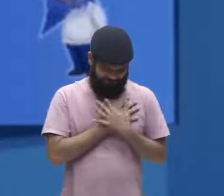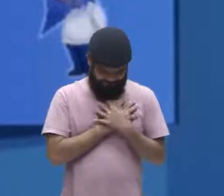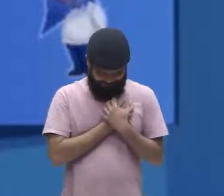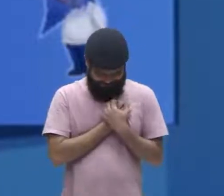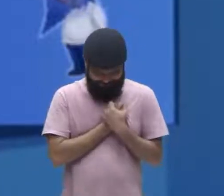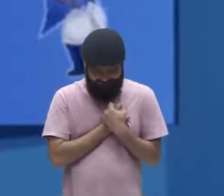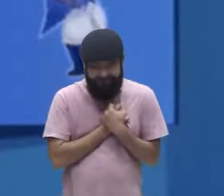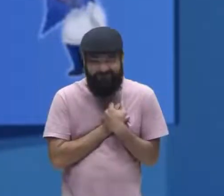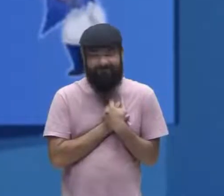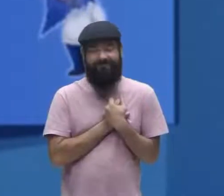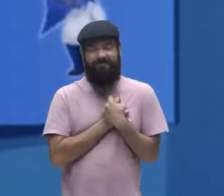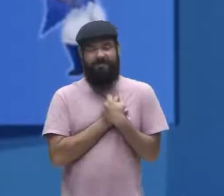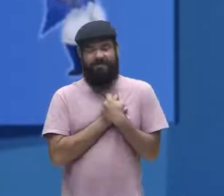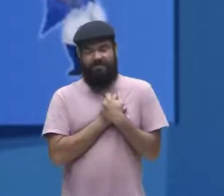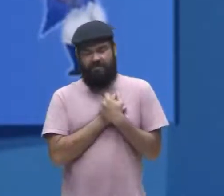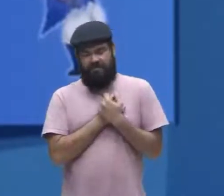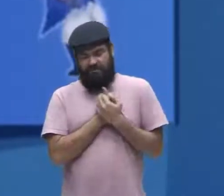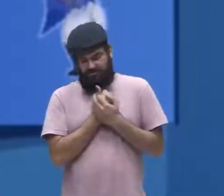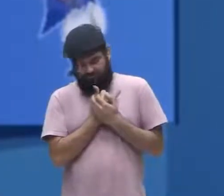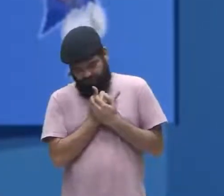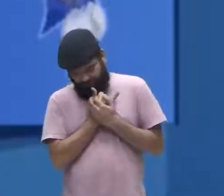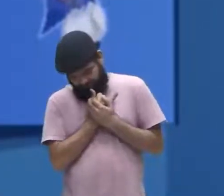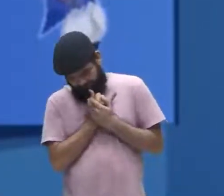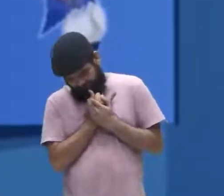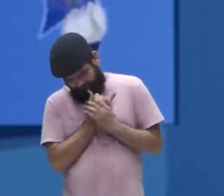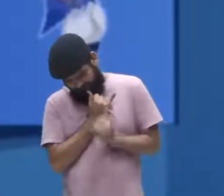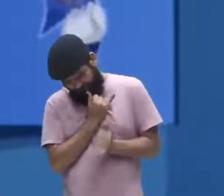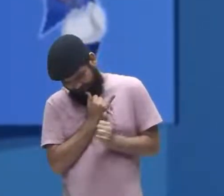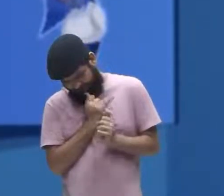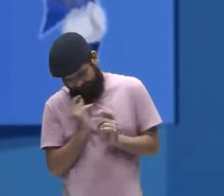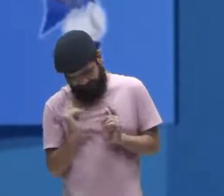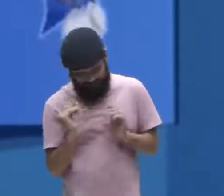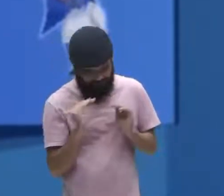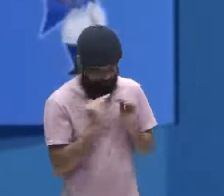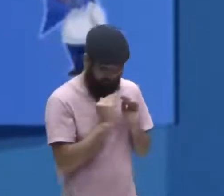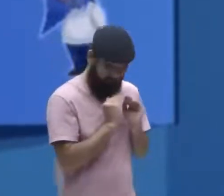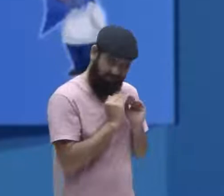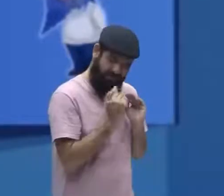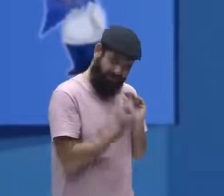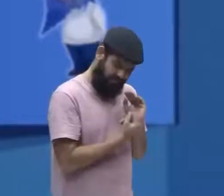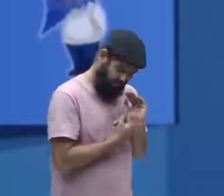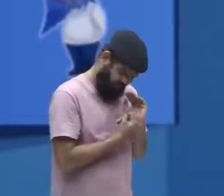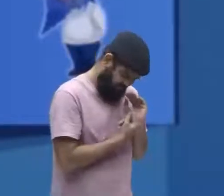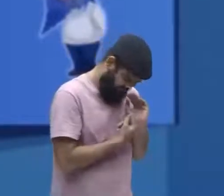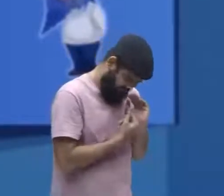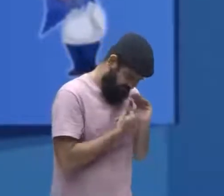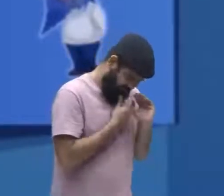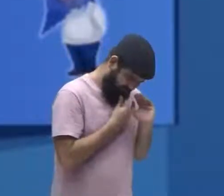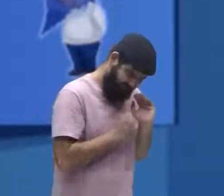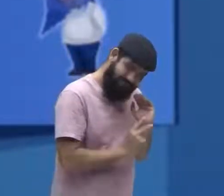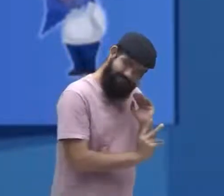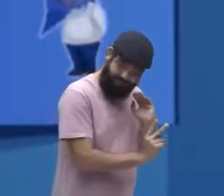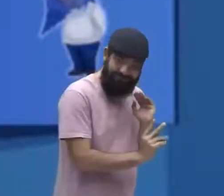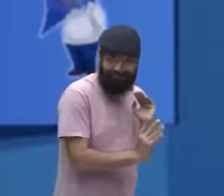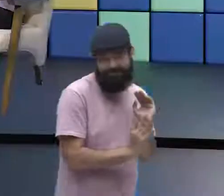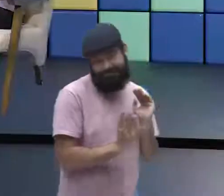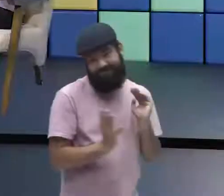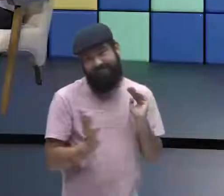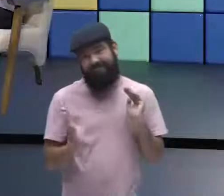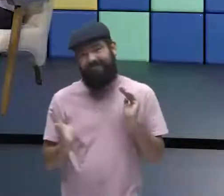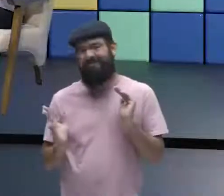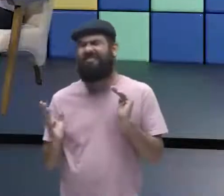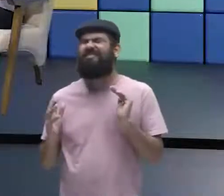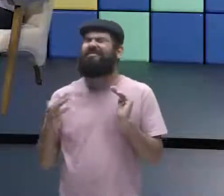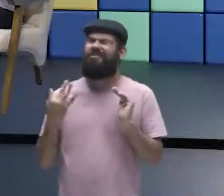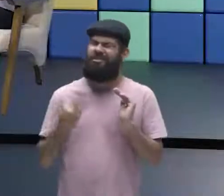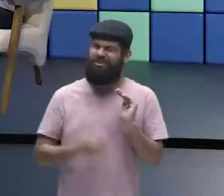gente fica ali mais necessitando de se recolher um pouco para viver aquele momento de tristeza. E dói, né? Dói,